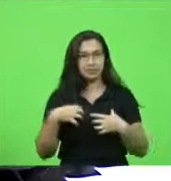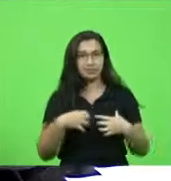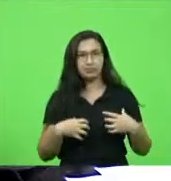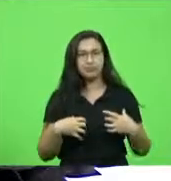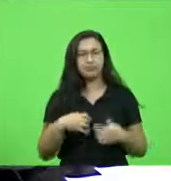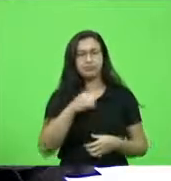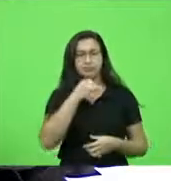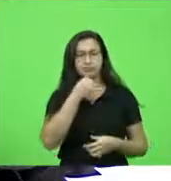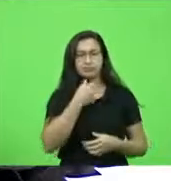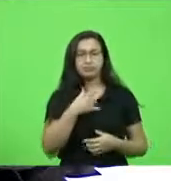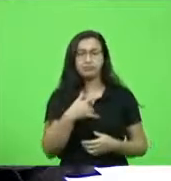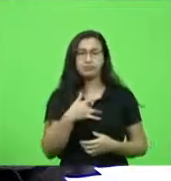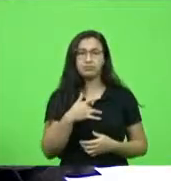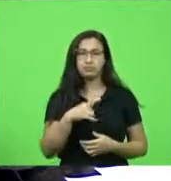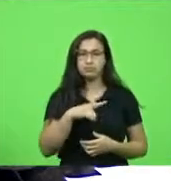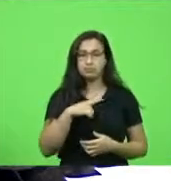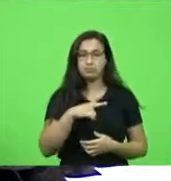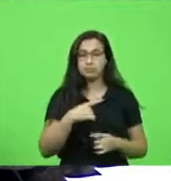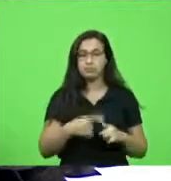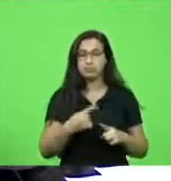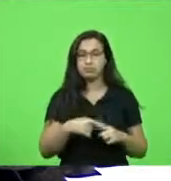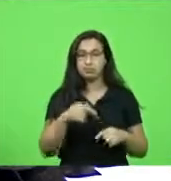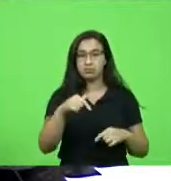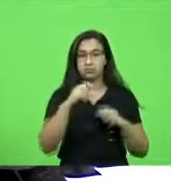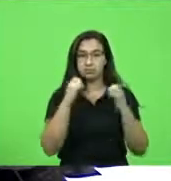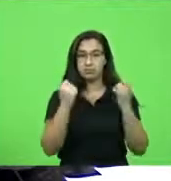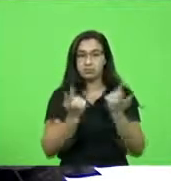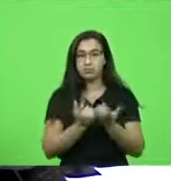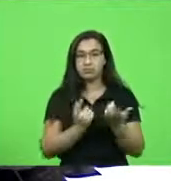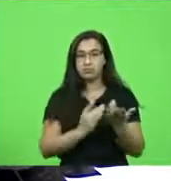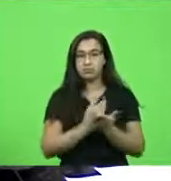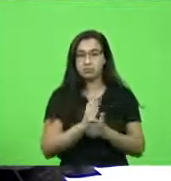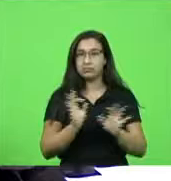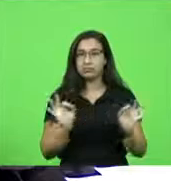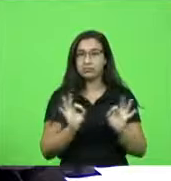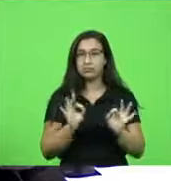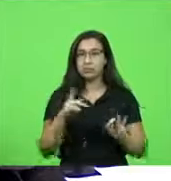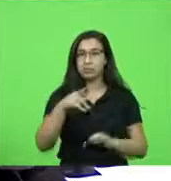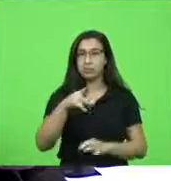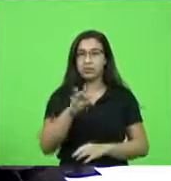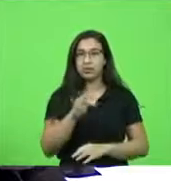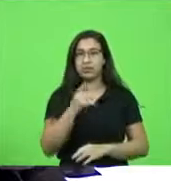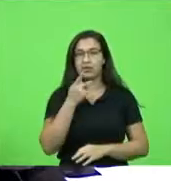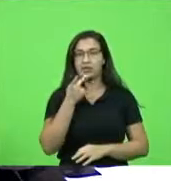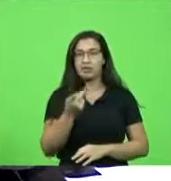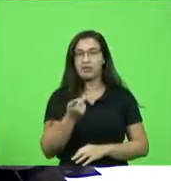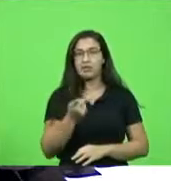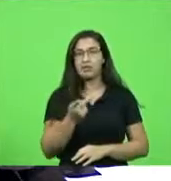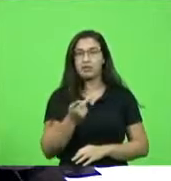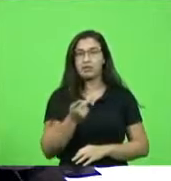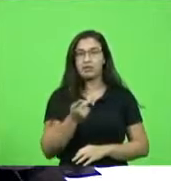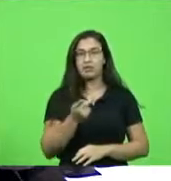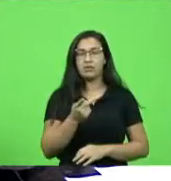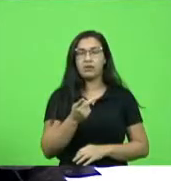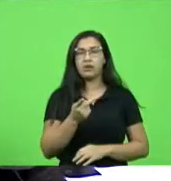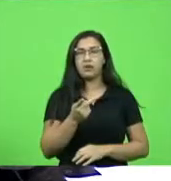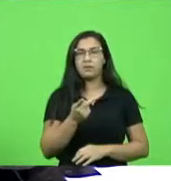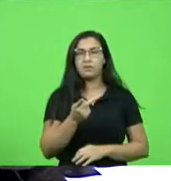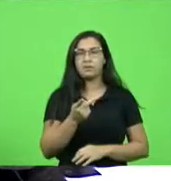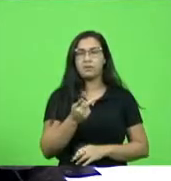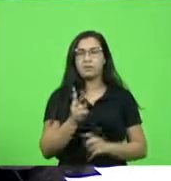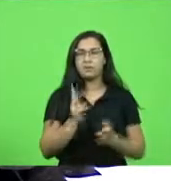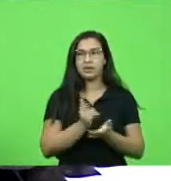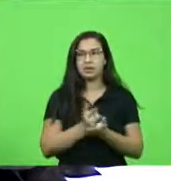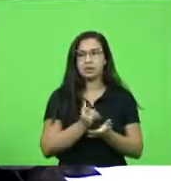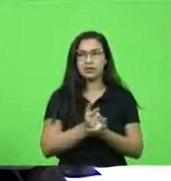porque essa casa não aprova esse projeto. O PT fala muito em tolerância, mas não tolera a família educadora. Eles